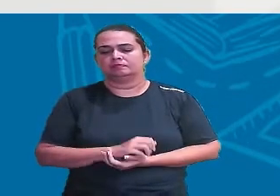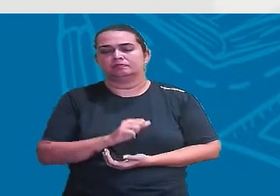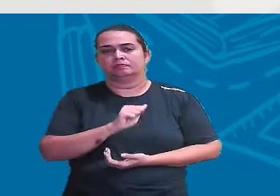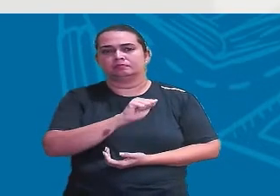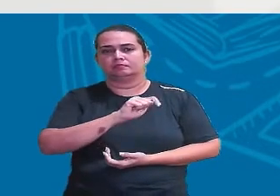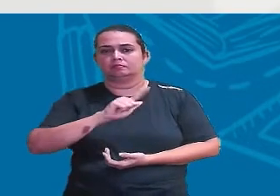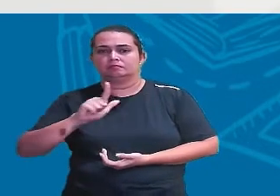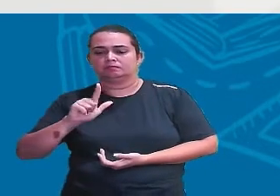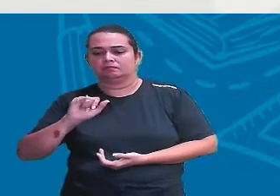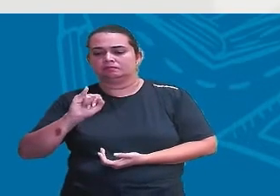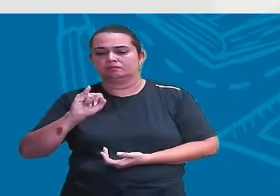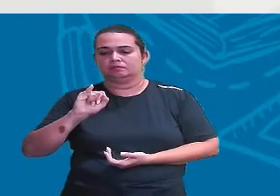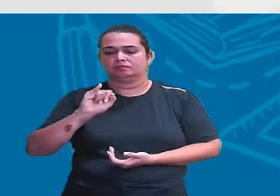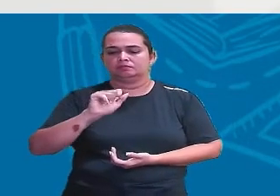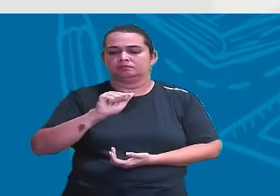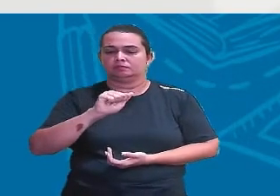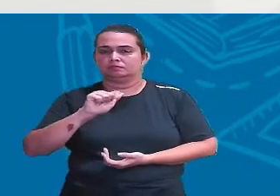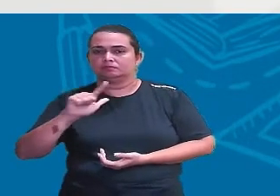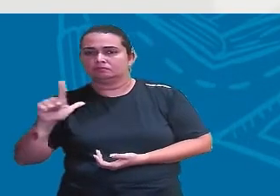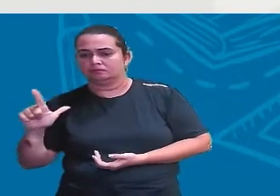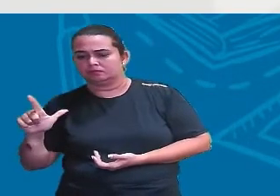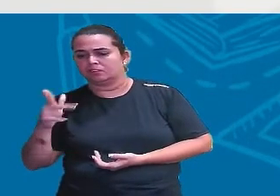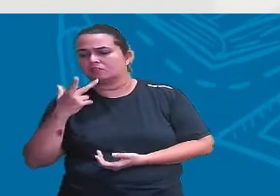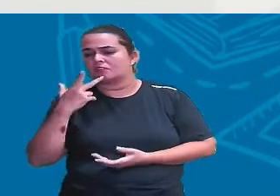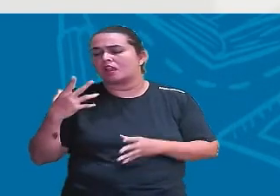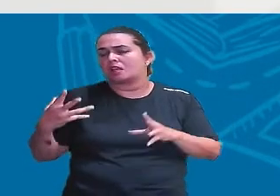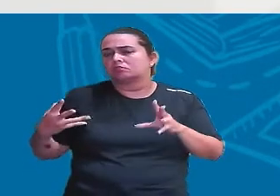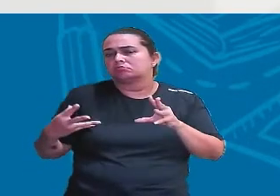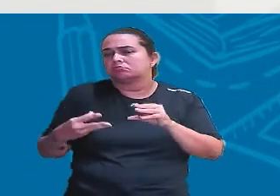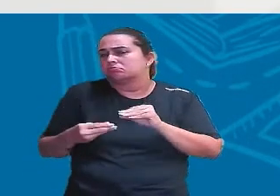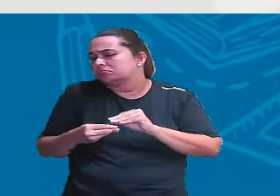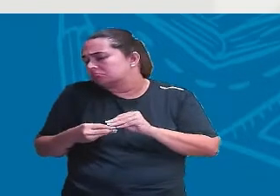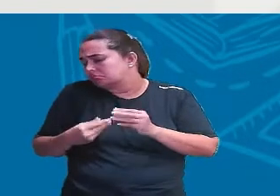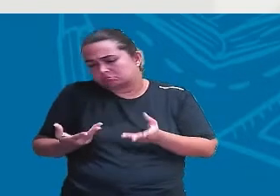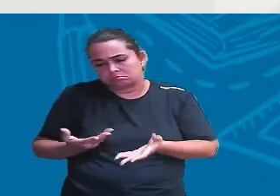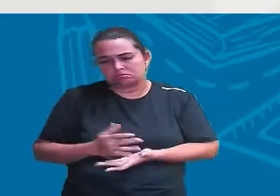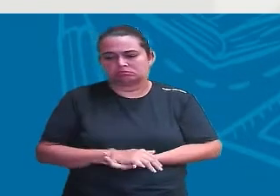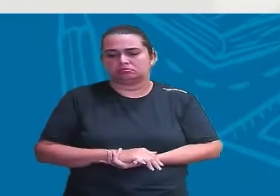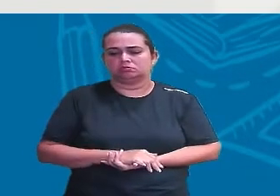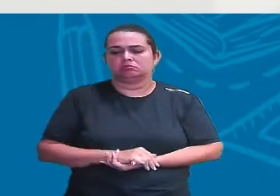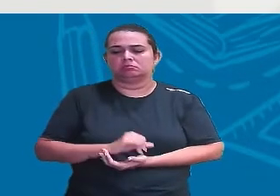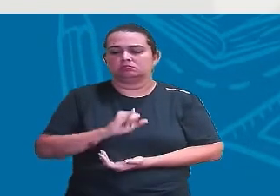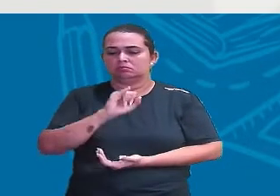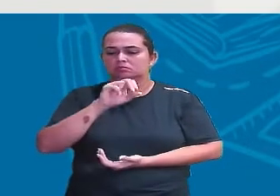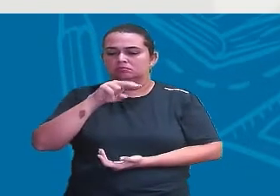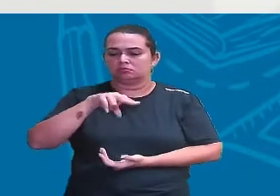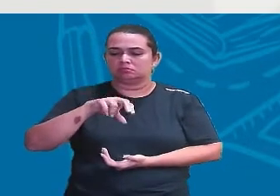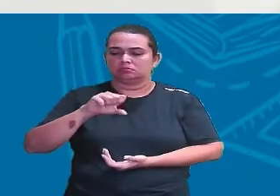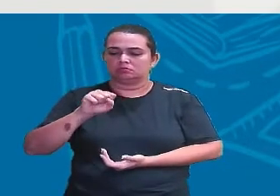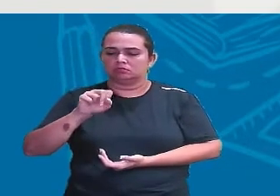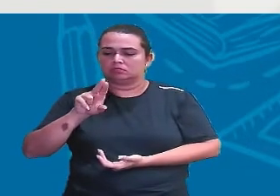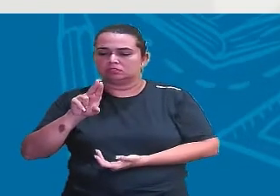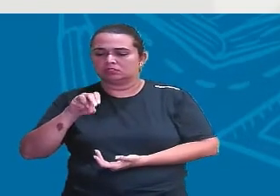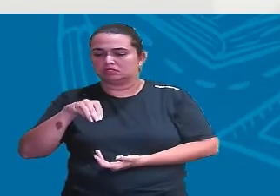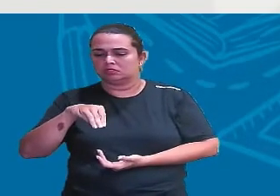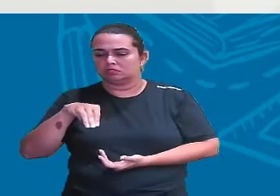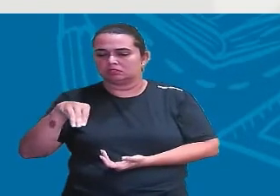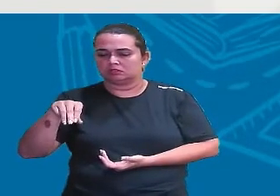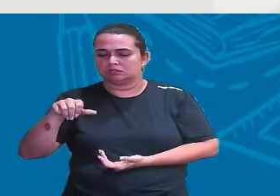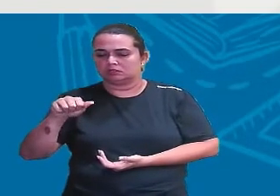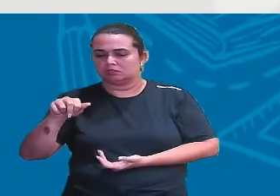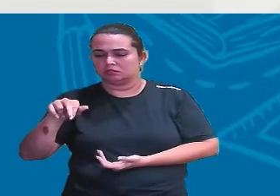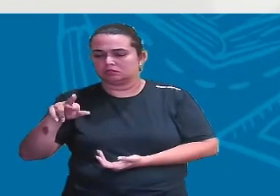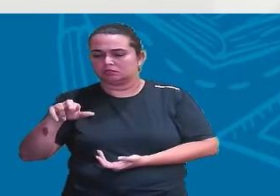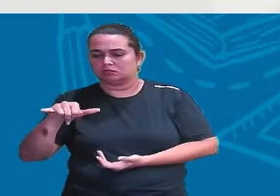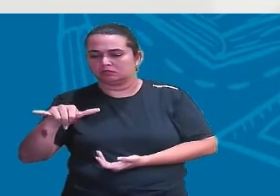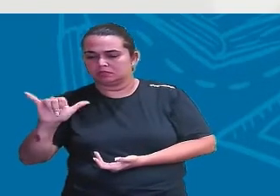suma, já está dizendo resumo, final, tá? Concluindo. In summary, resumo. Finally, para